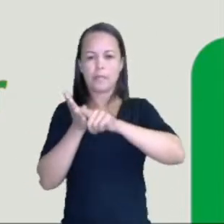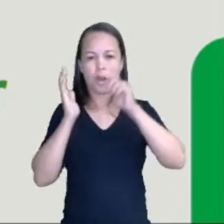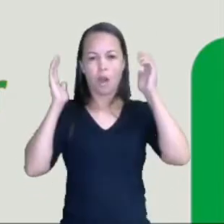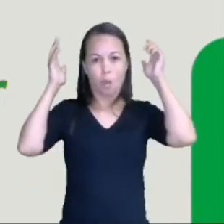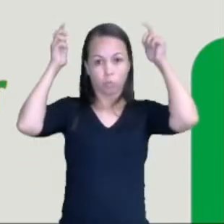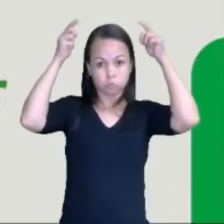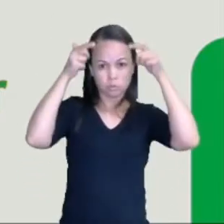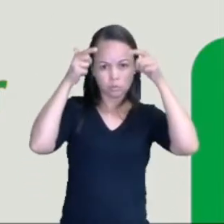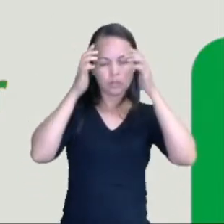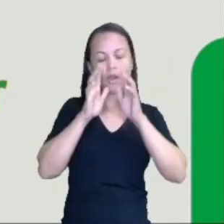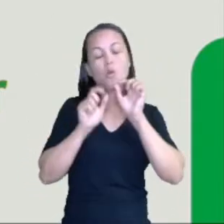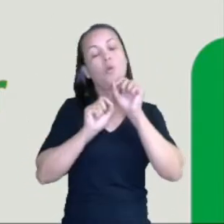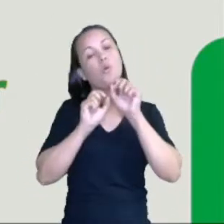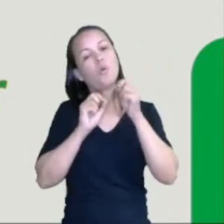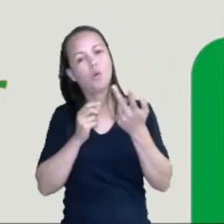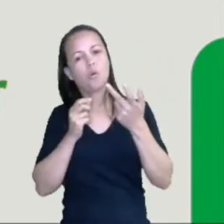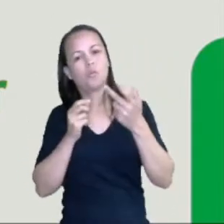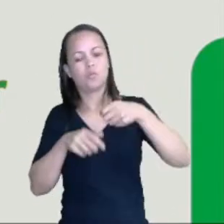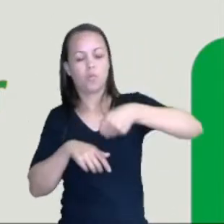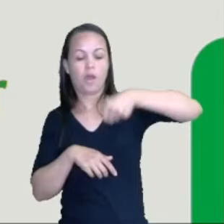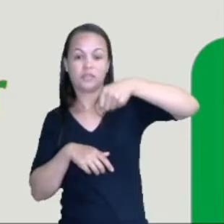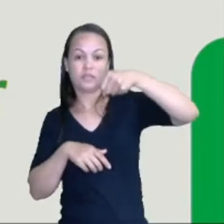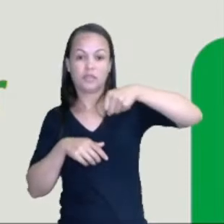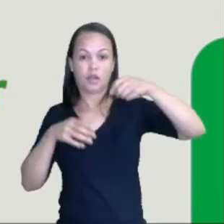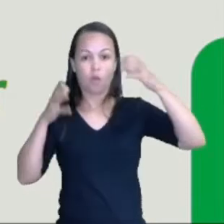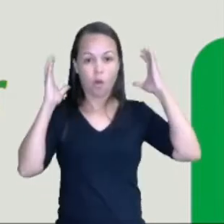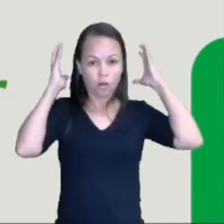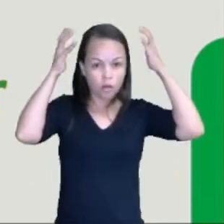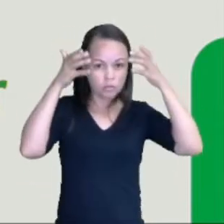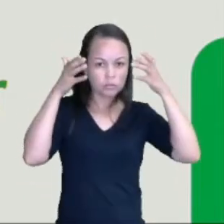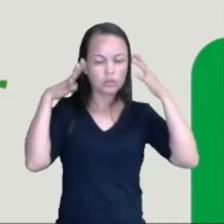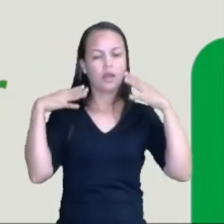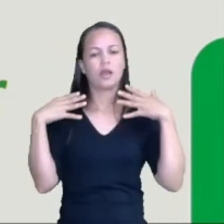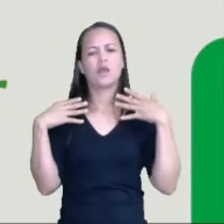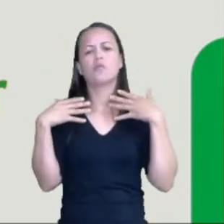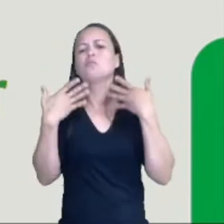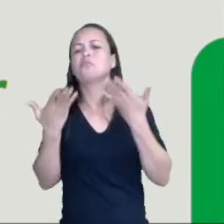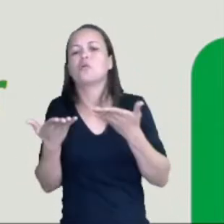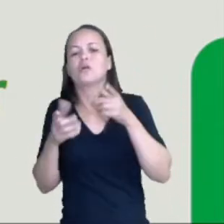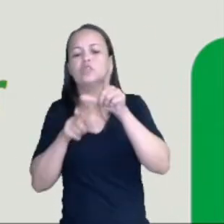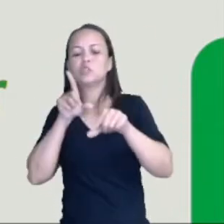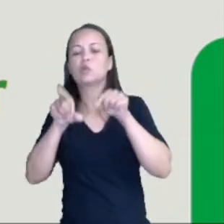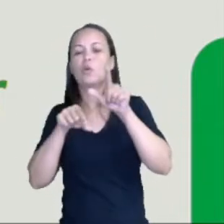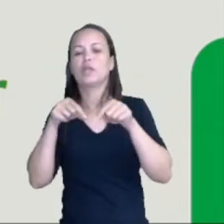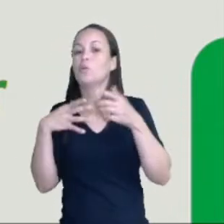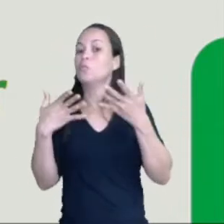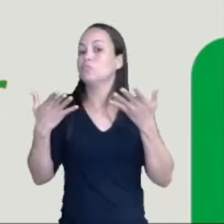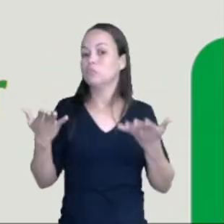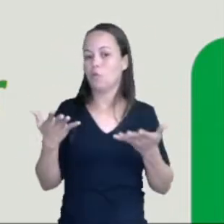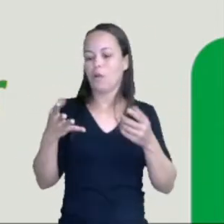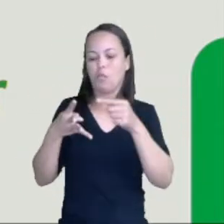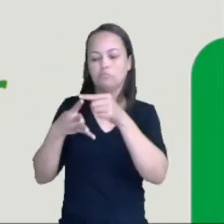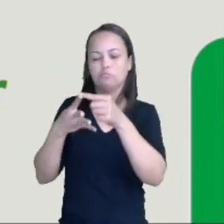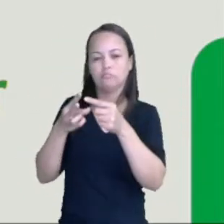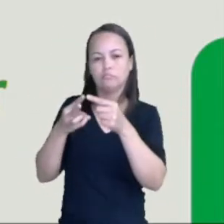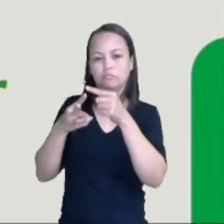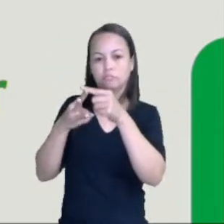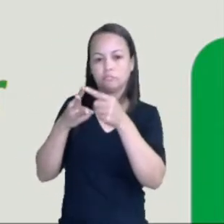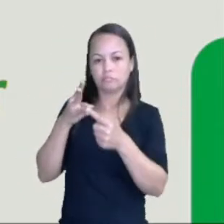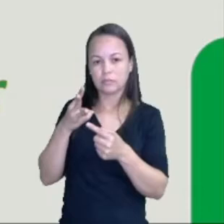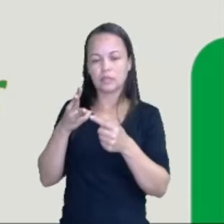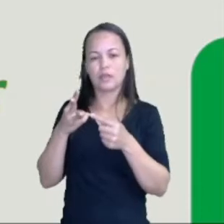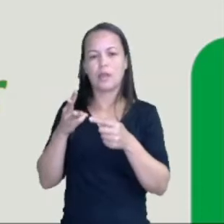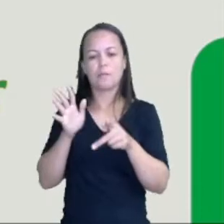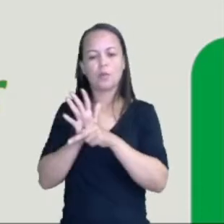Ou você escolheria uma sacola de plástico? E aí, qual desses materiais você escolheria? Qual deles tem a